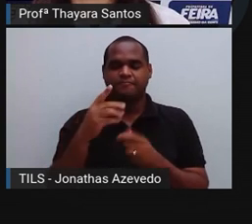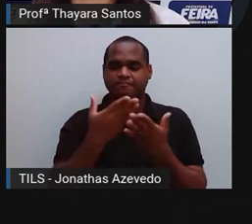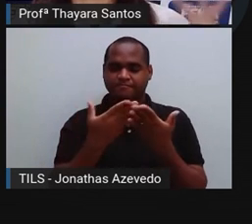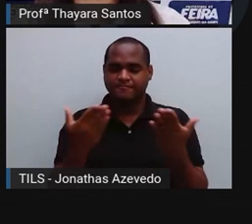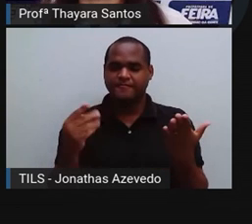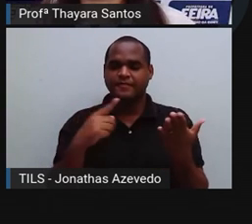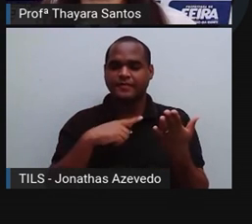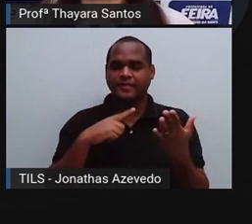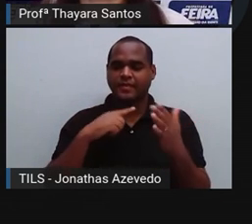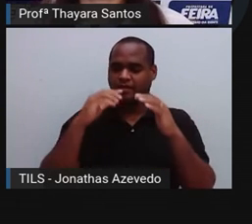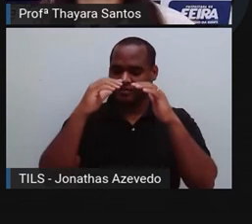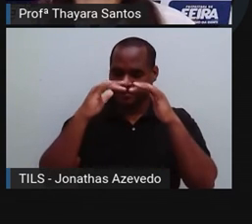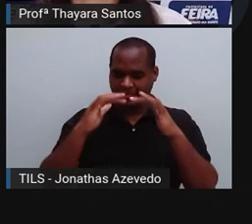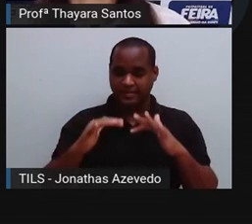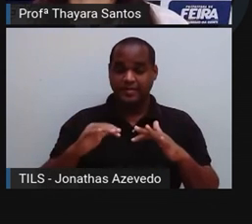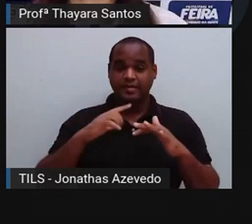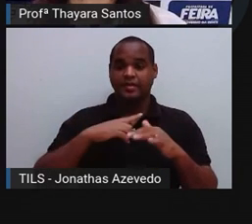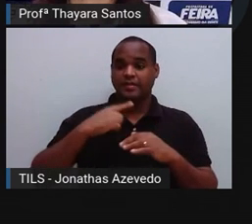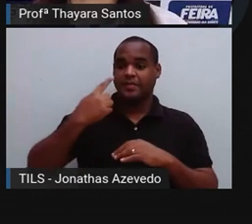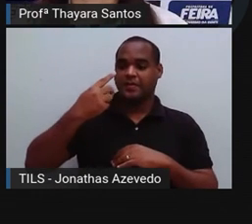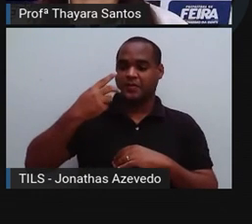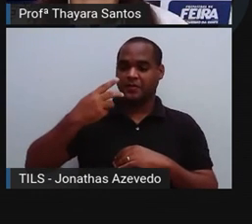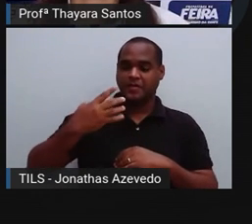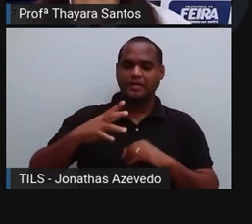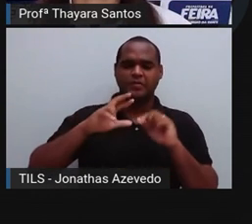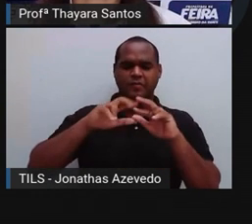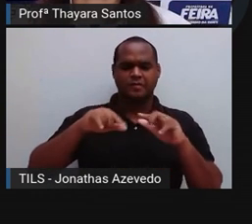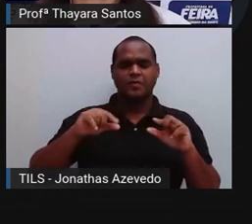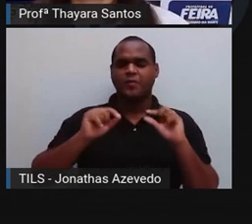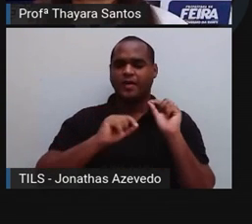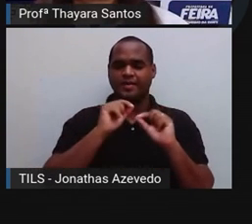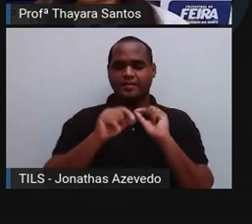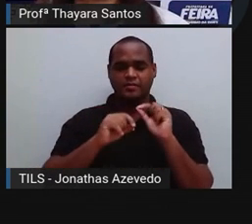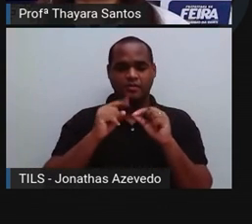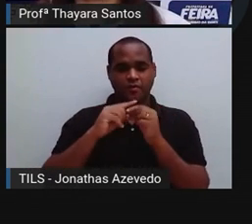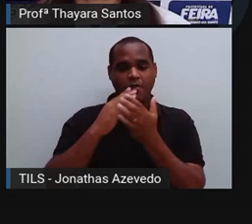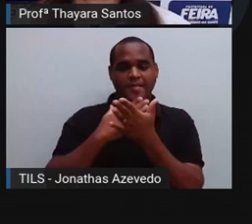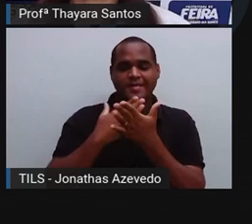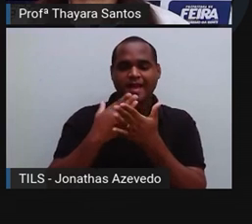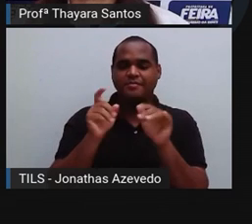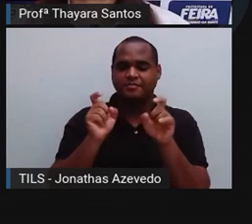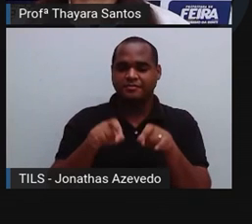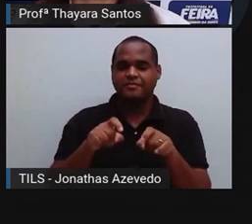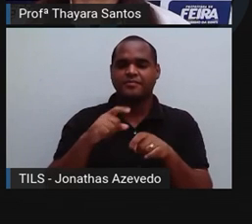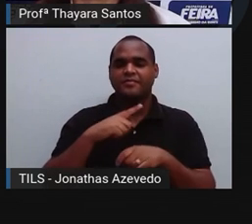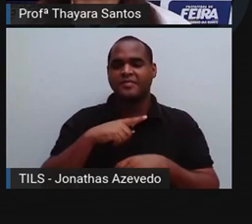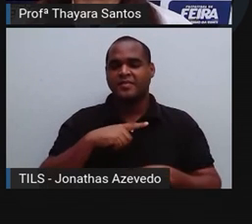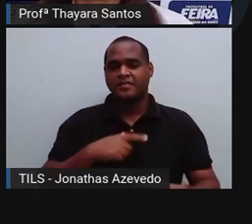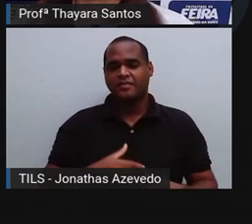aparece o ranking. Eu quero ver quem vai ficar nas primeiras colocações. E clicar em começar.